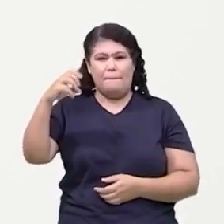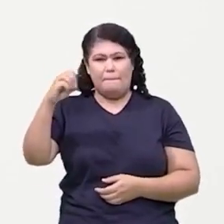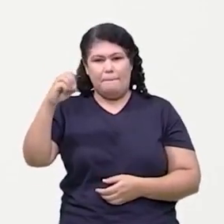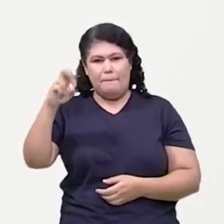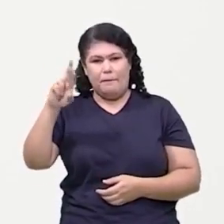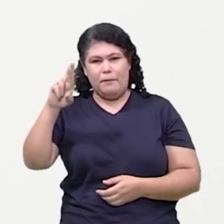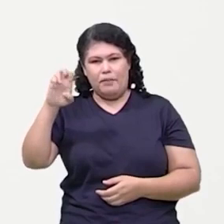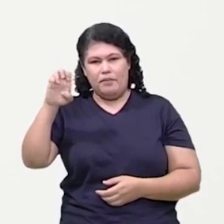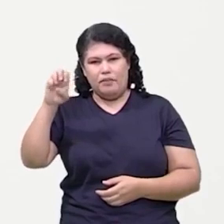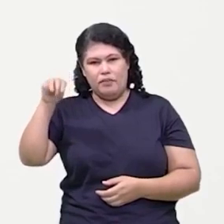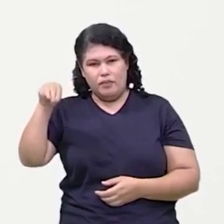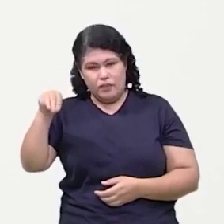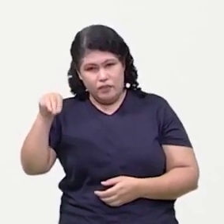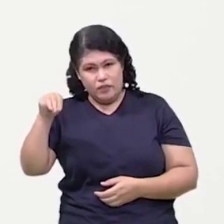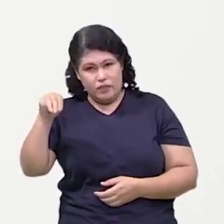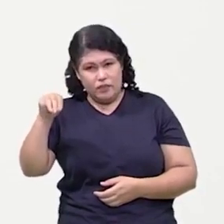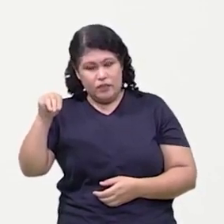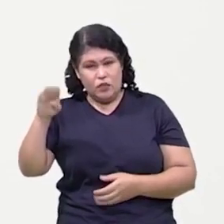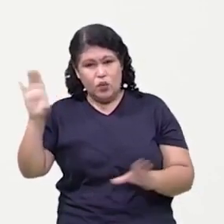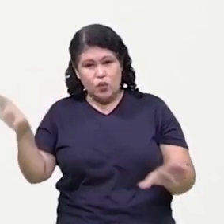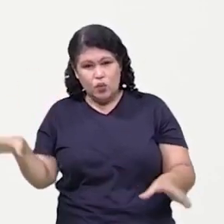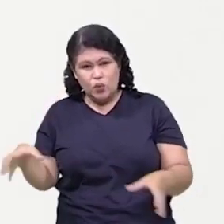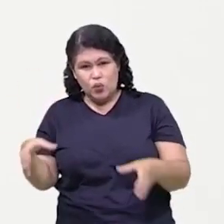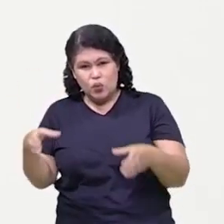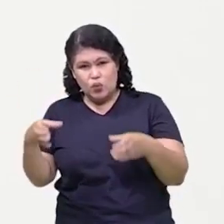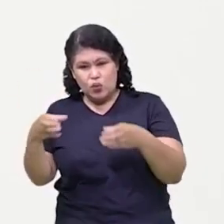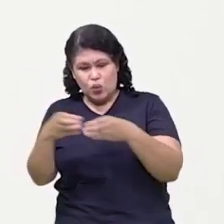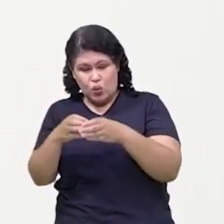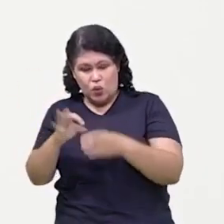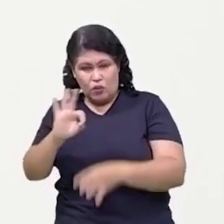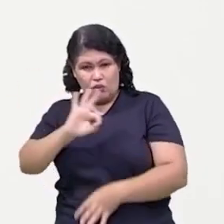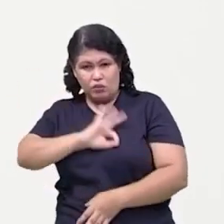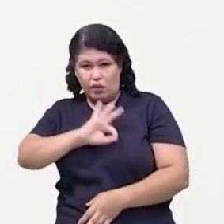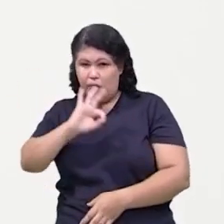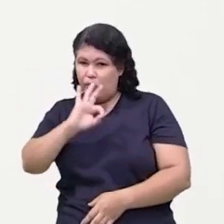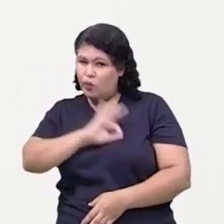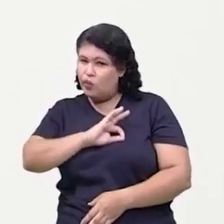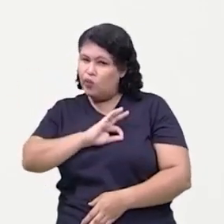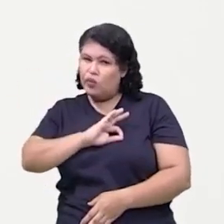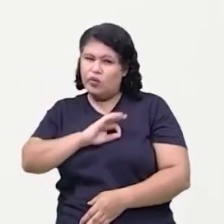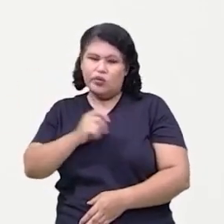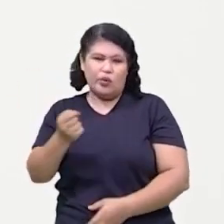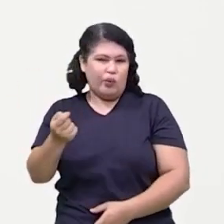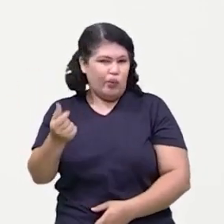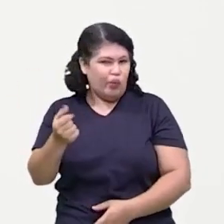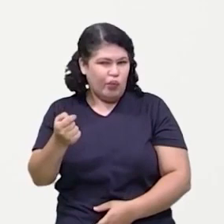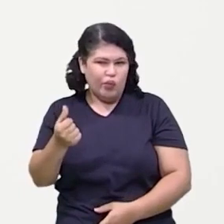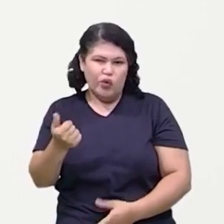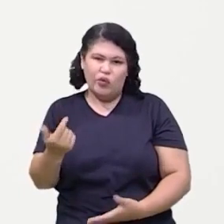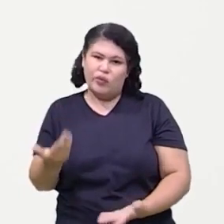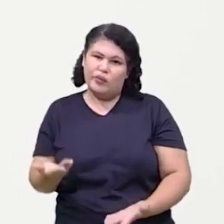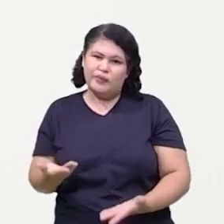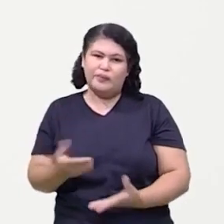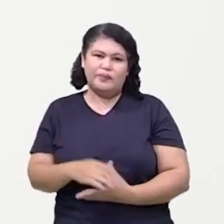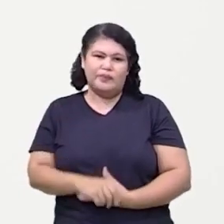porém, as forças de combate da polícia não foram suficientes.